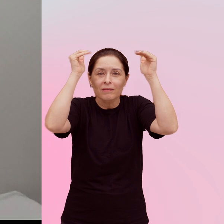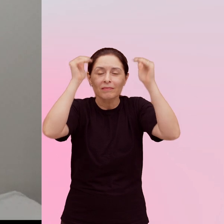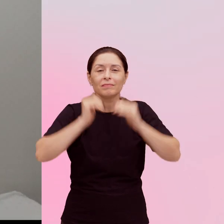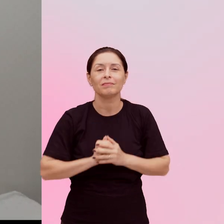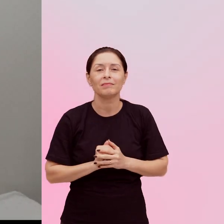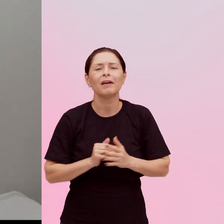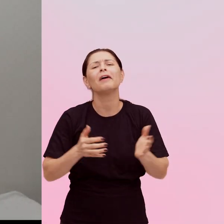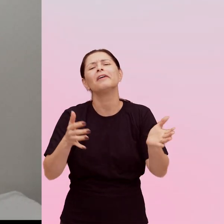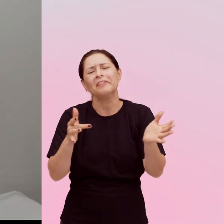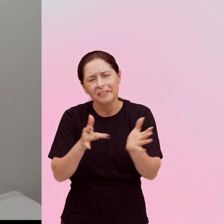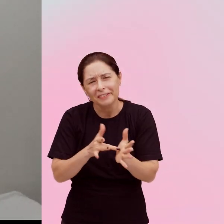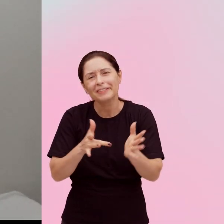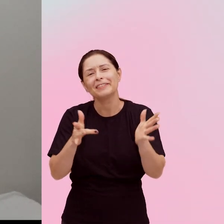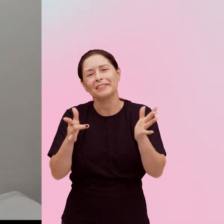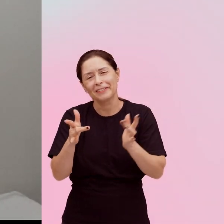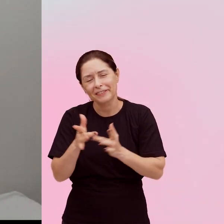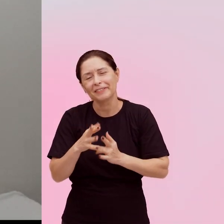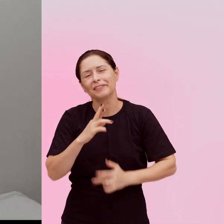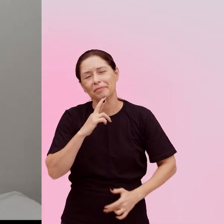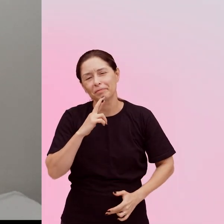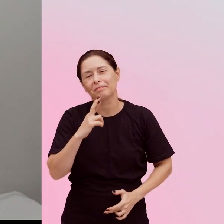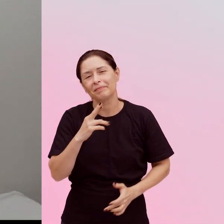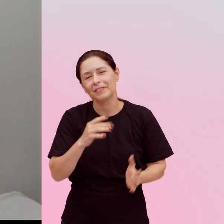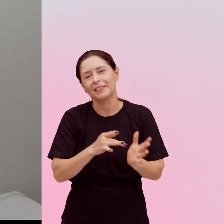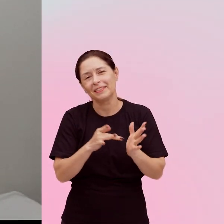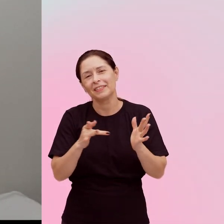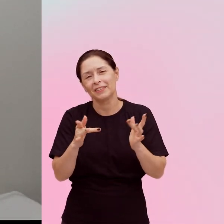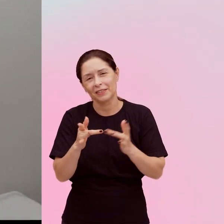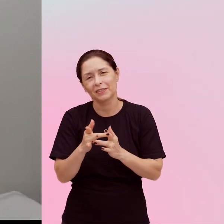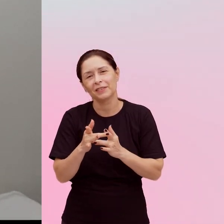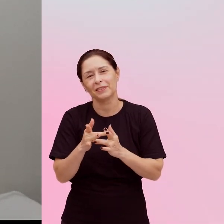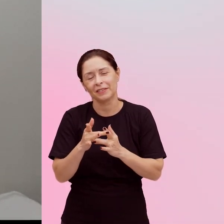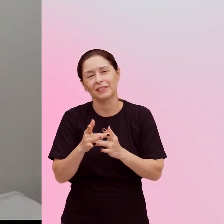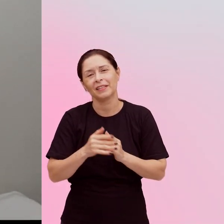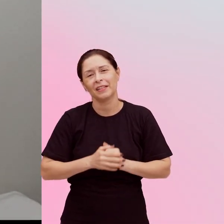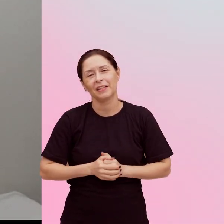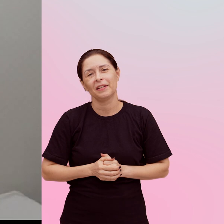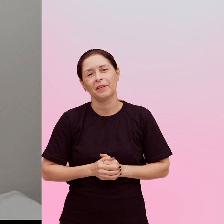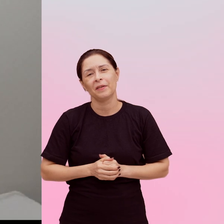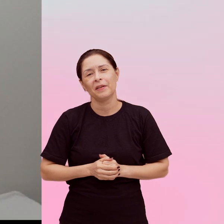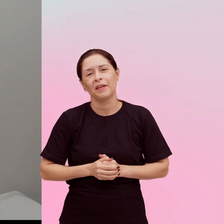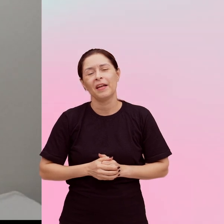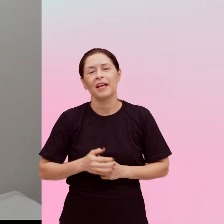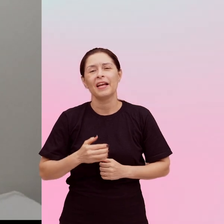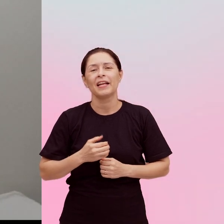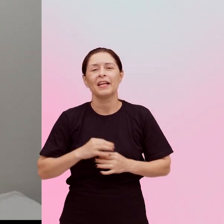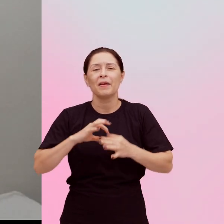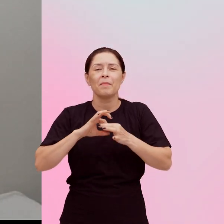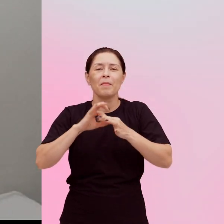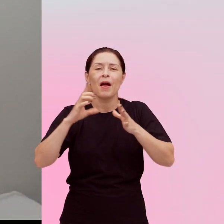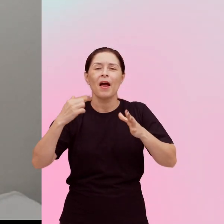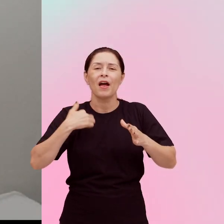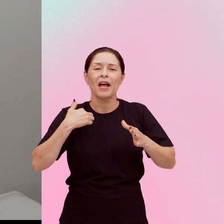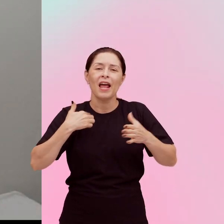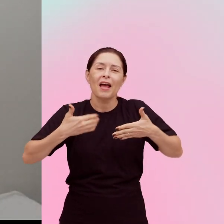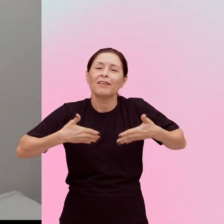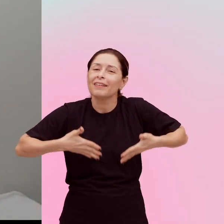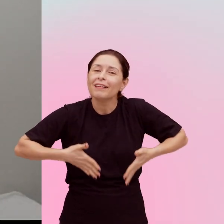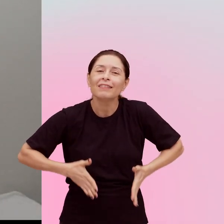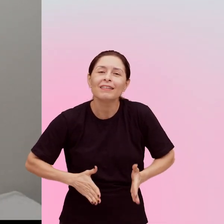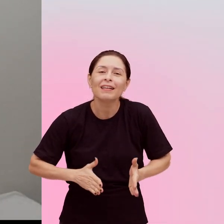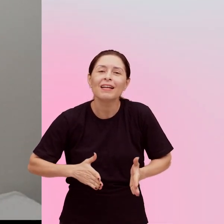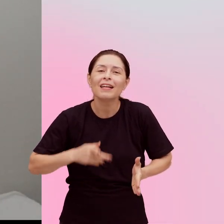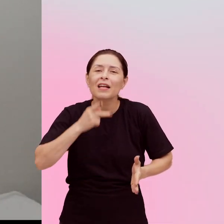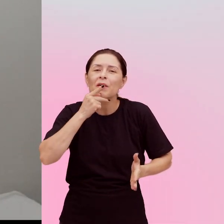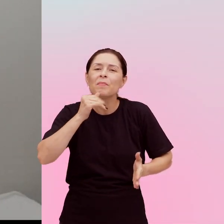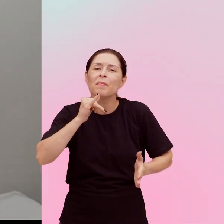O maior de todos com certeza é Jesus. É ele quem trouxe meu pai aqui na terra, que me trouxe aqui, e eu sou muito